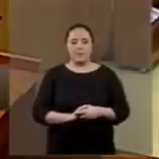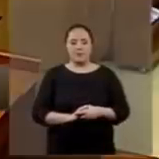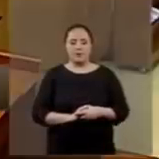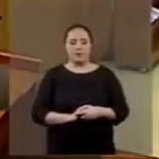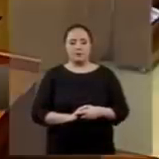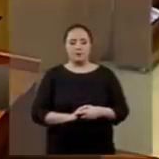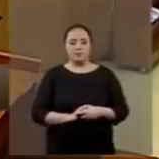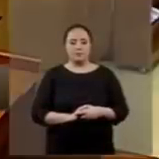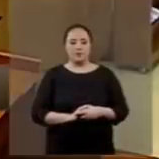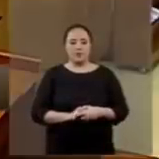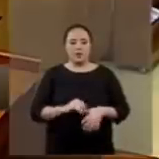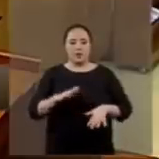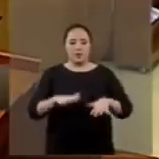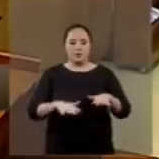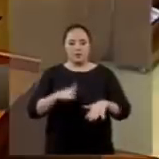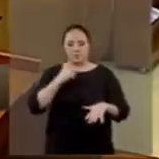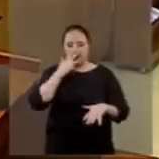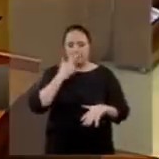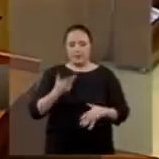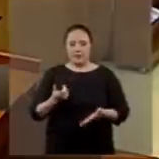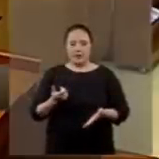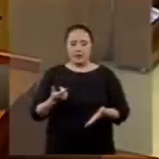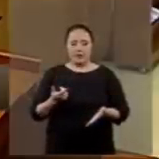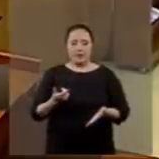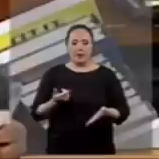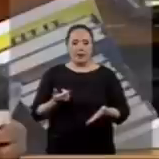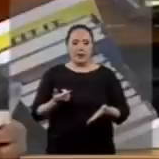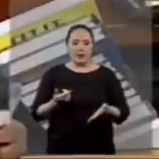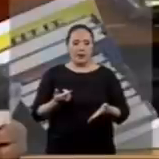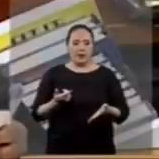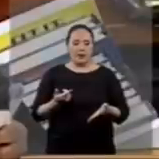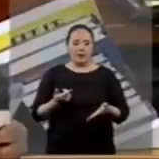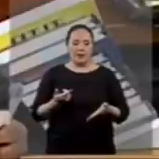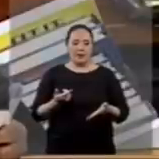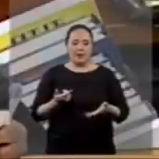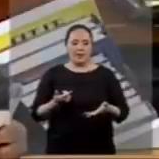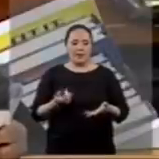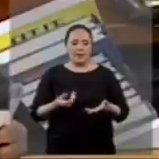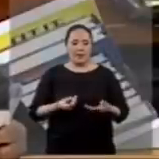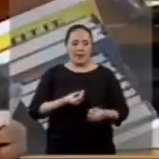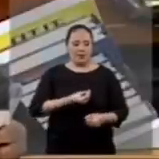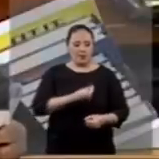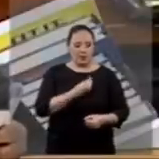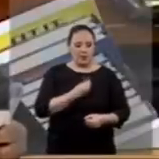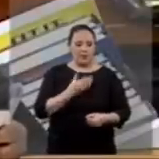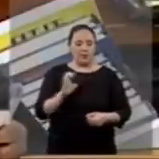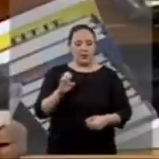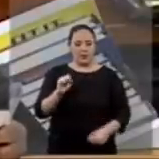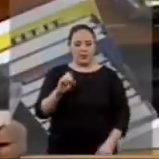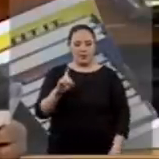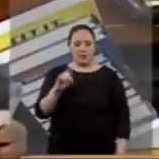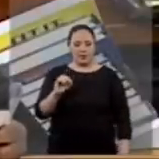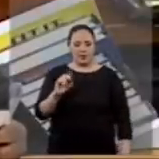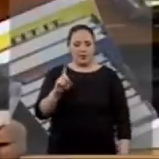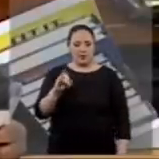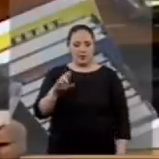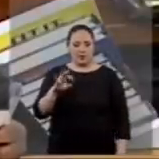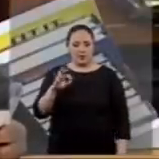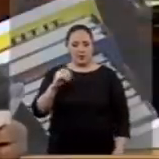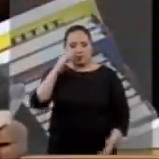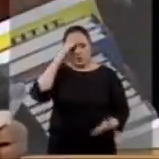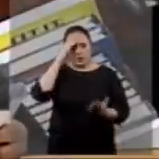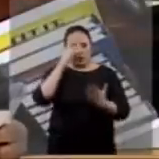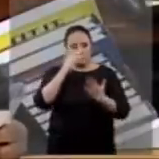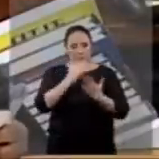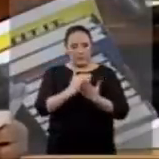módico para viver-se num Estado de direito, o respeito irrestrito ao ordenamento